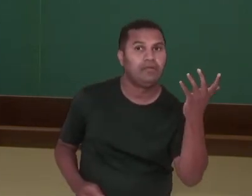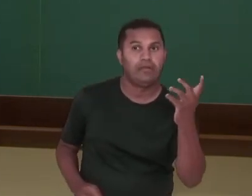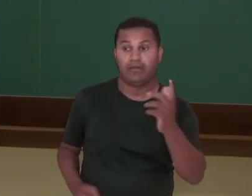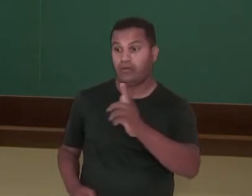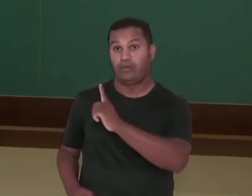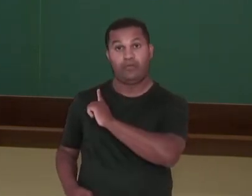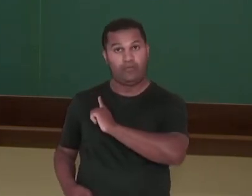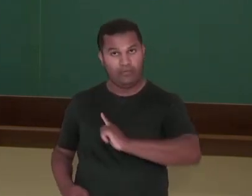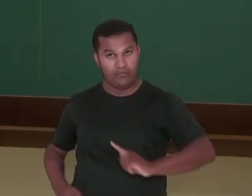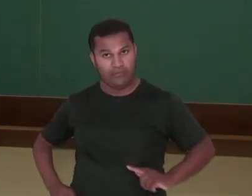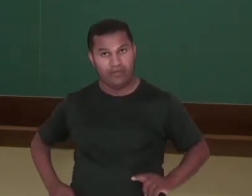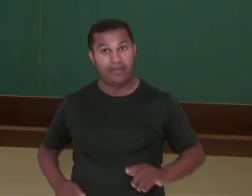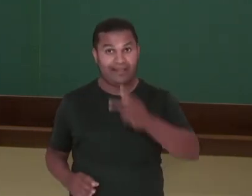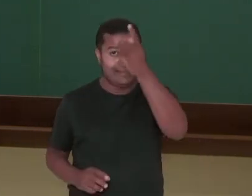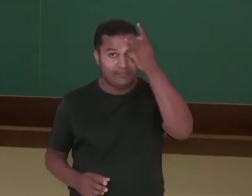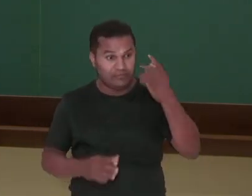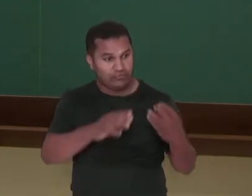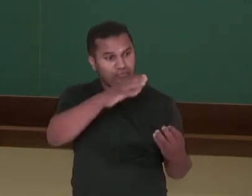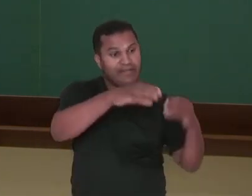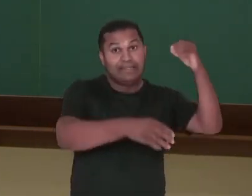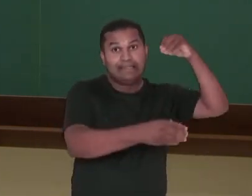de 1917.